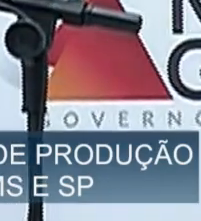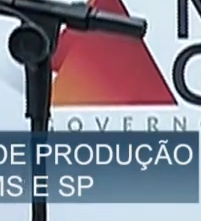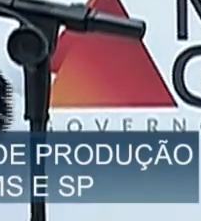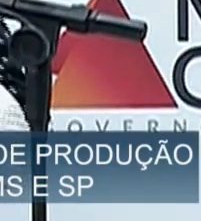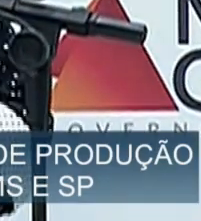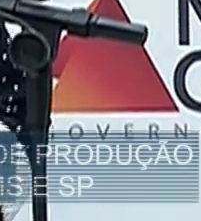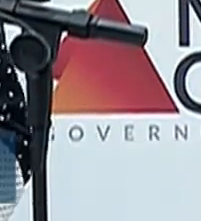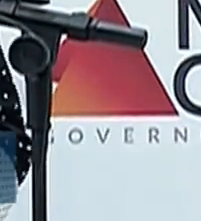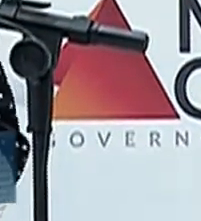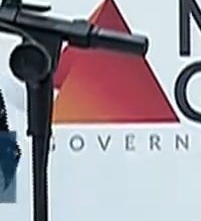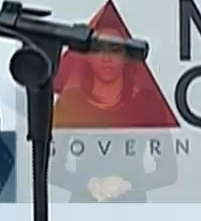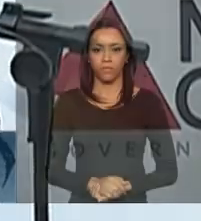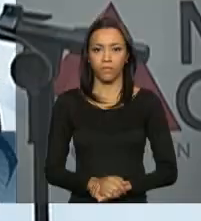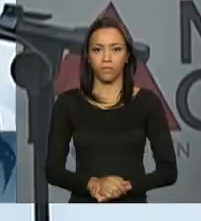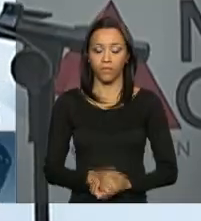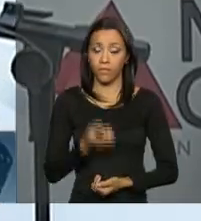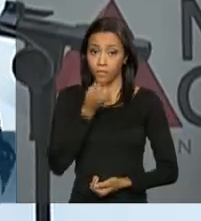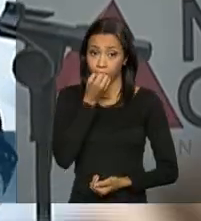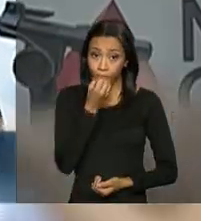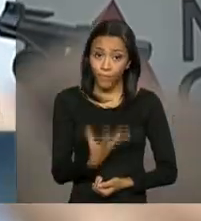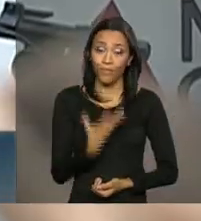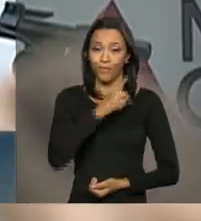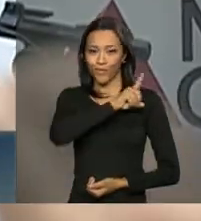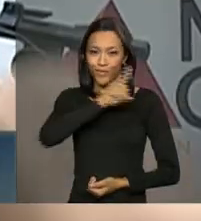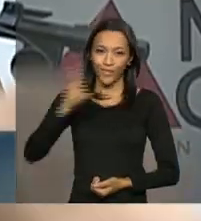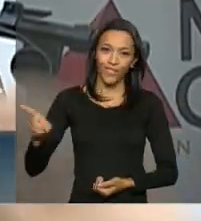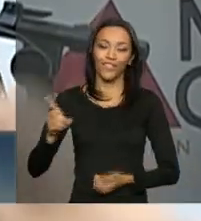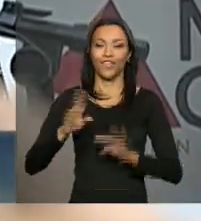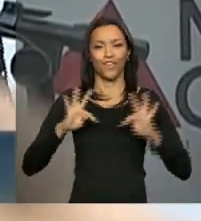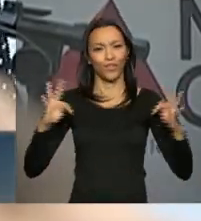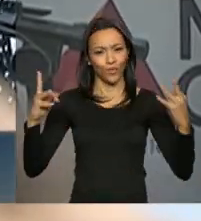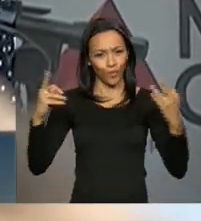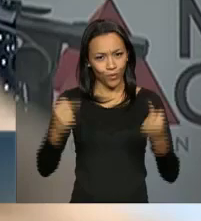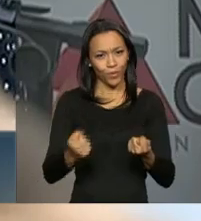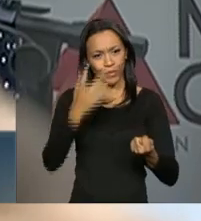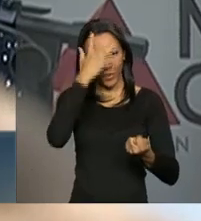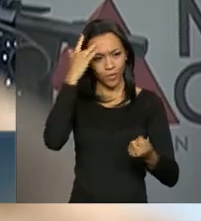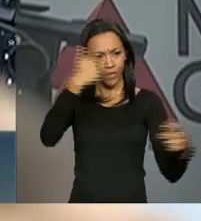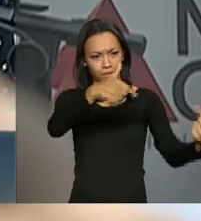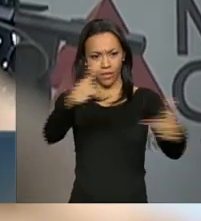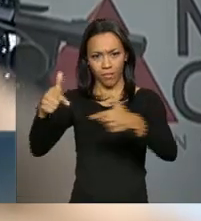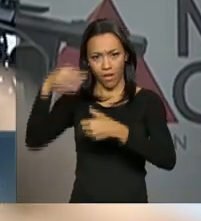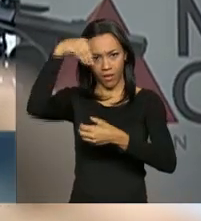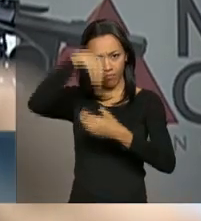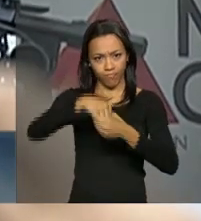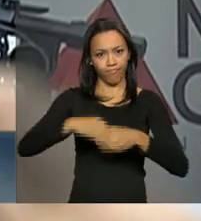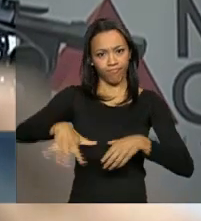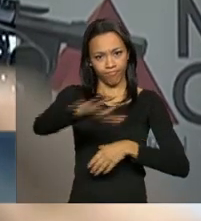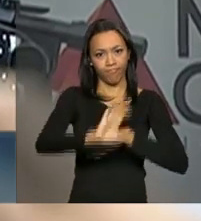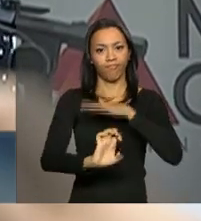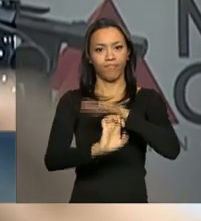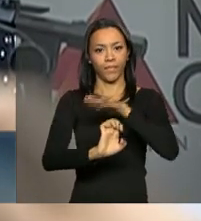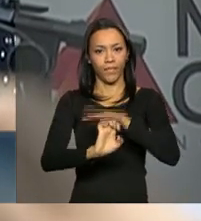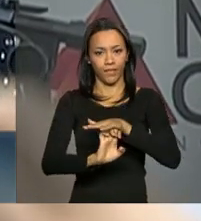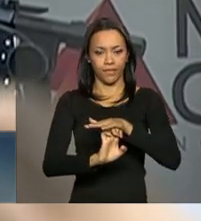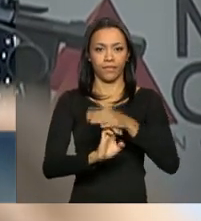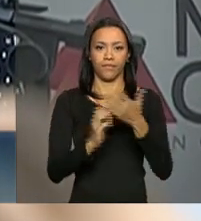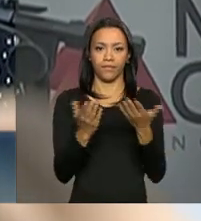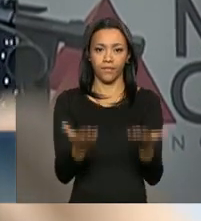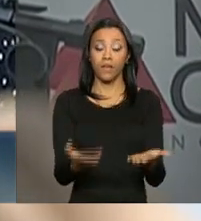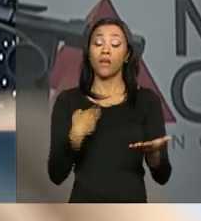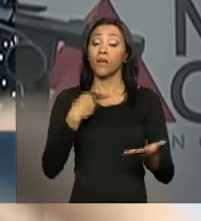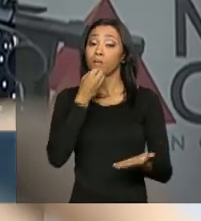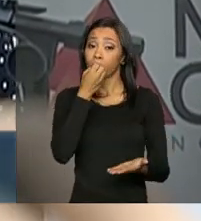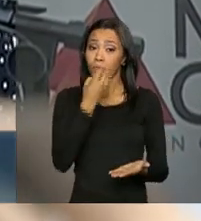Bom dia a todos os funcionários da Ambev. Bom dia, governador de